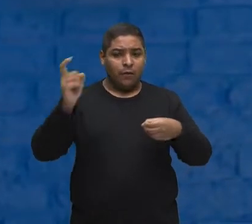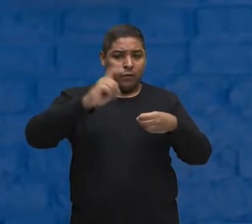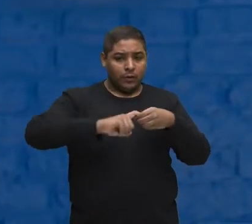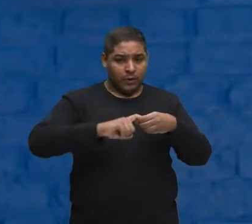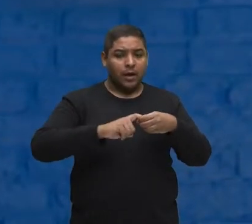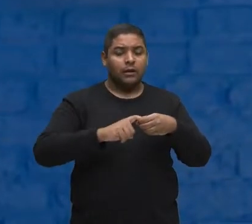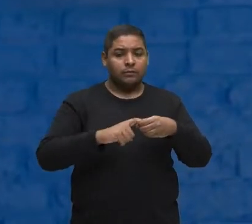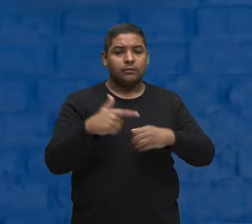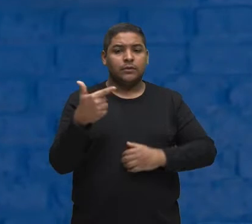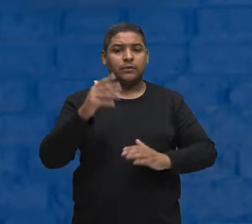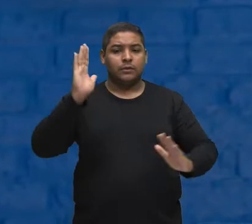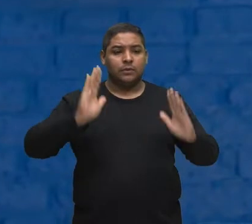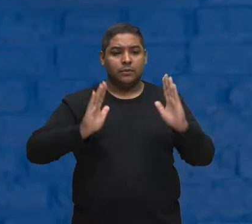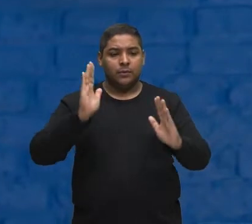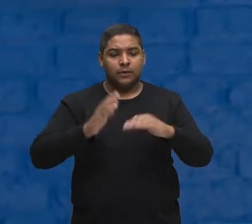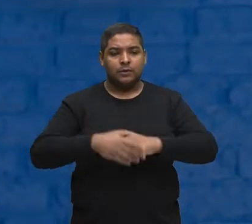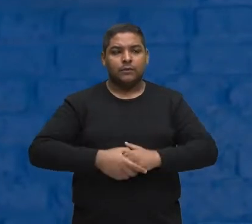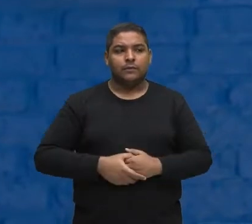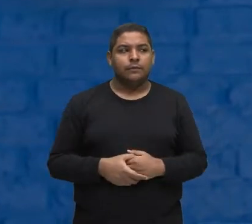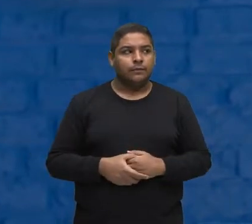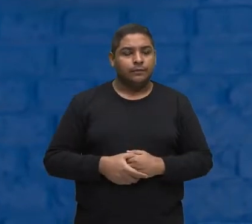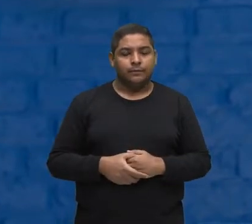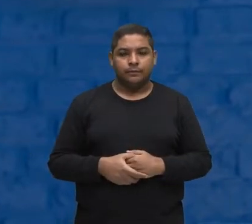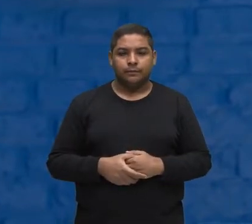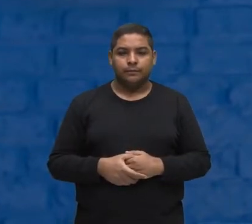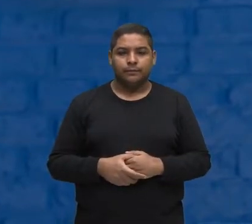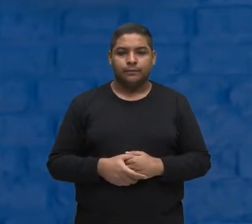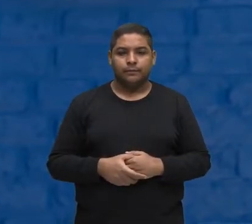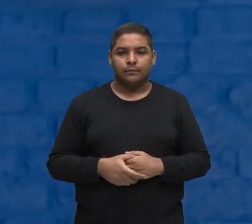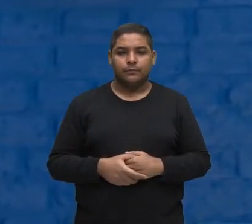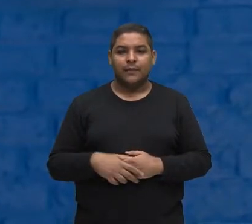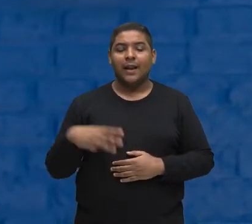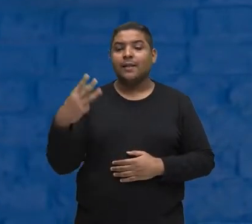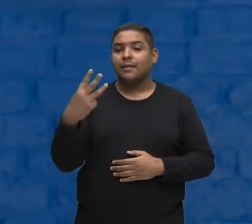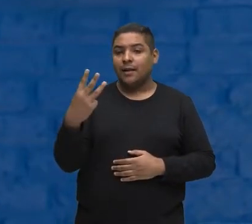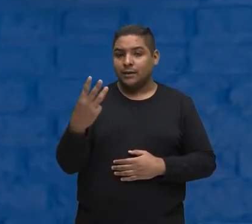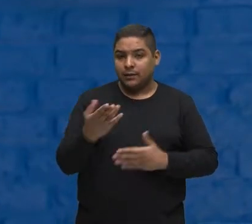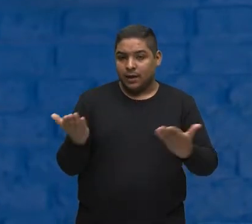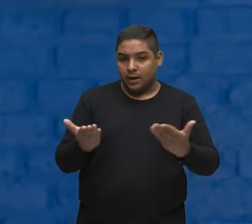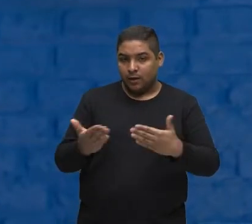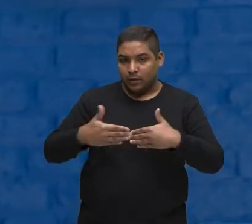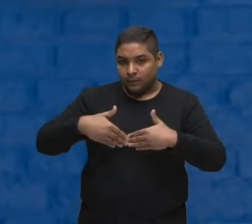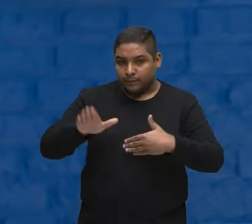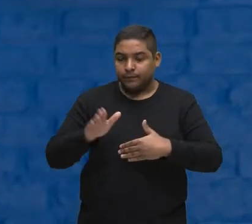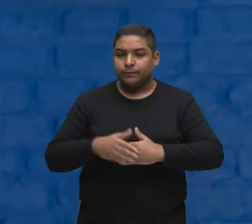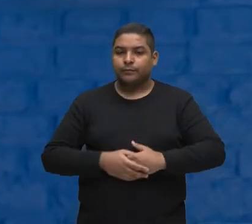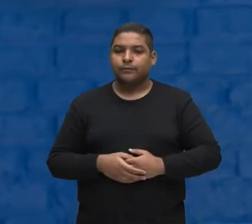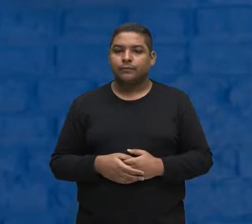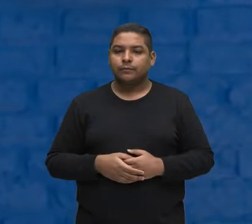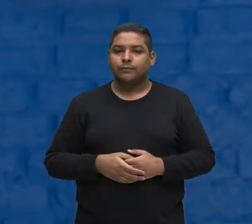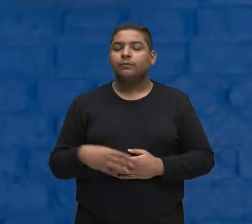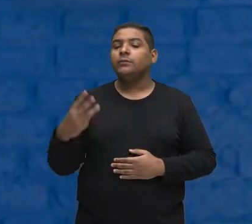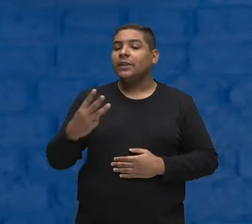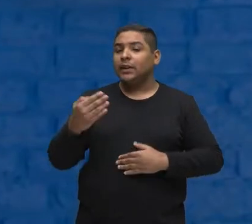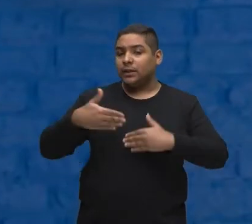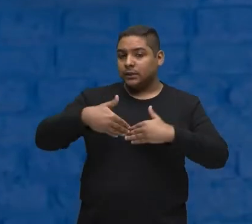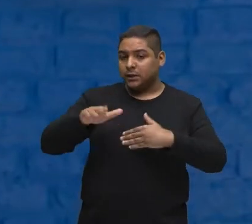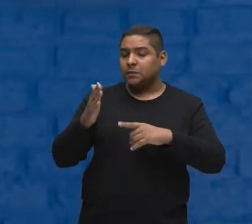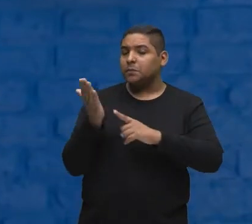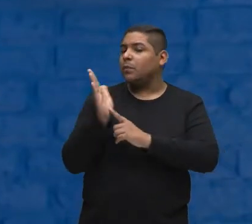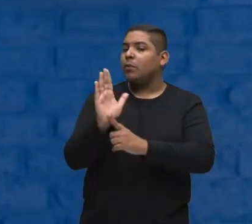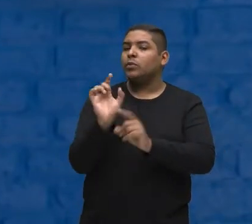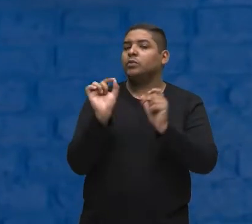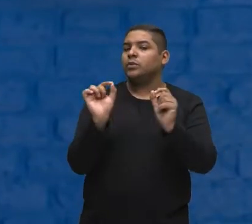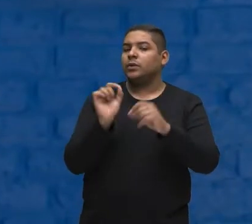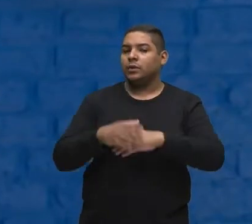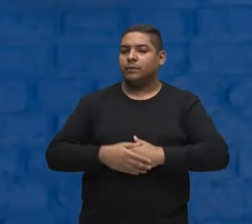parte? Vamos para a terceira ficha. Essa terceira ficha mostra, então, se é a terceira ficha, vamos dizer que ele